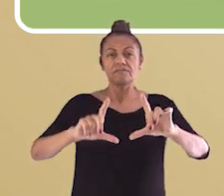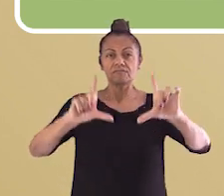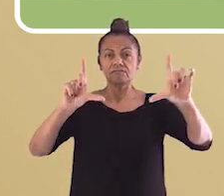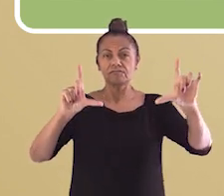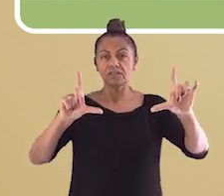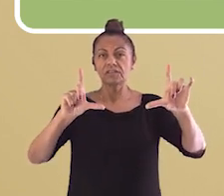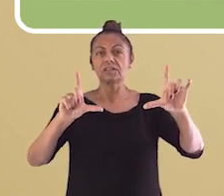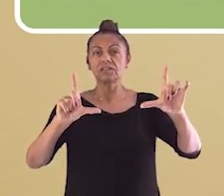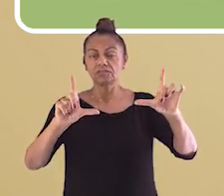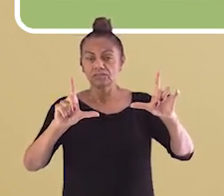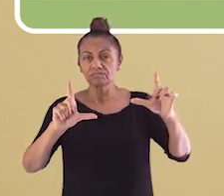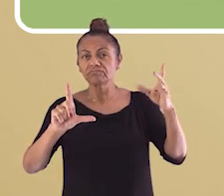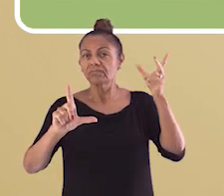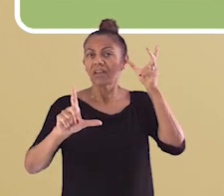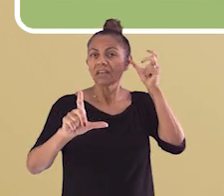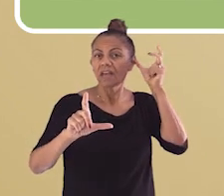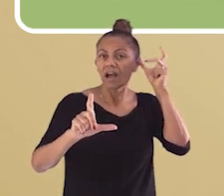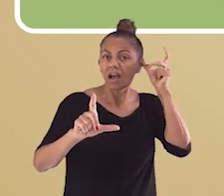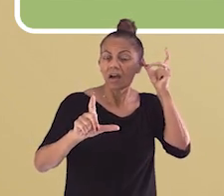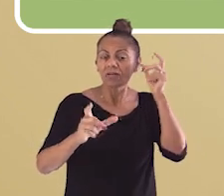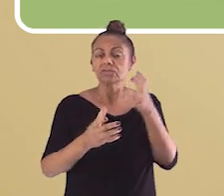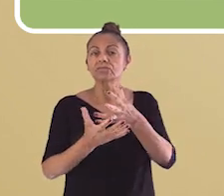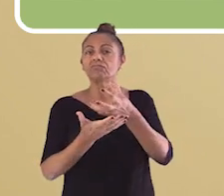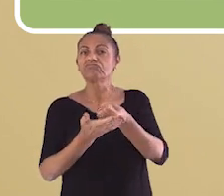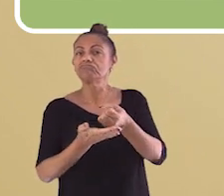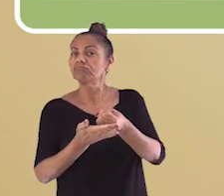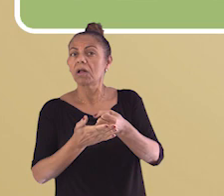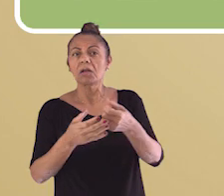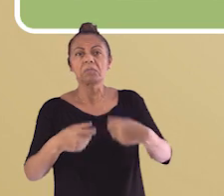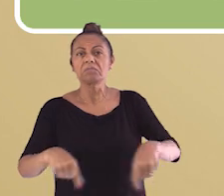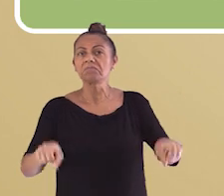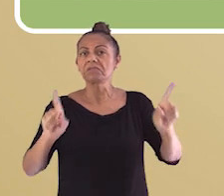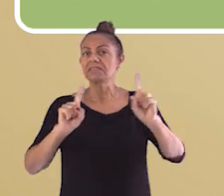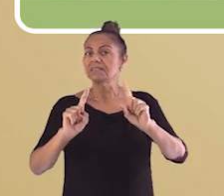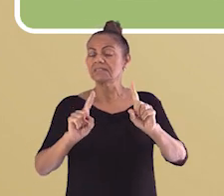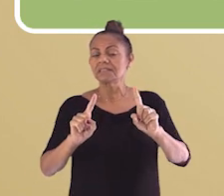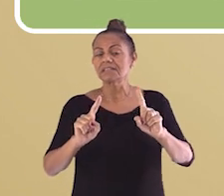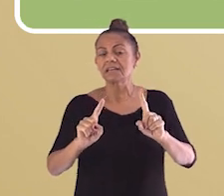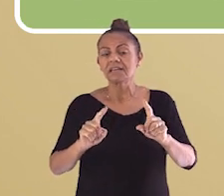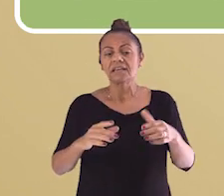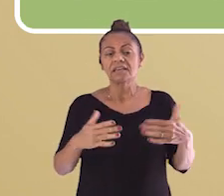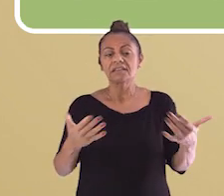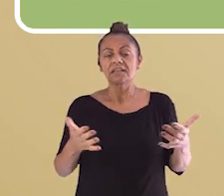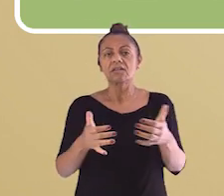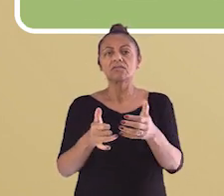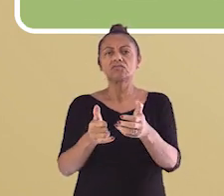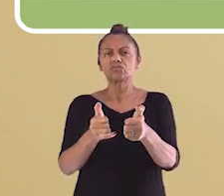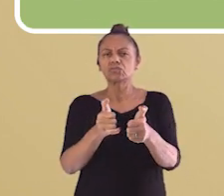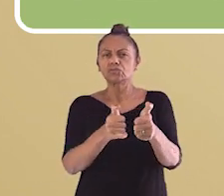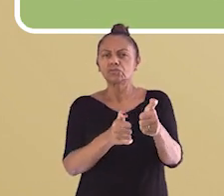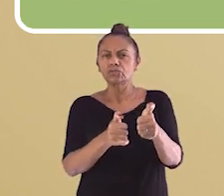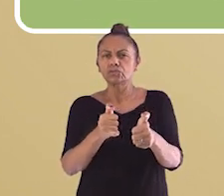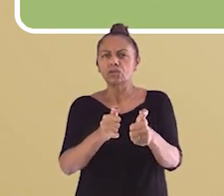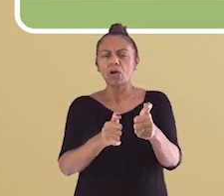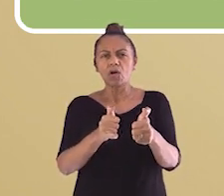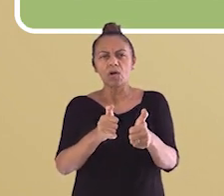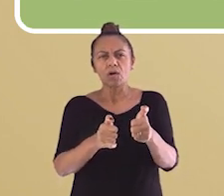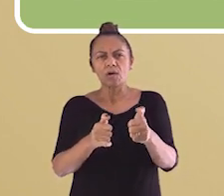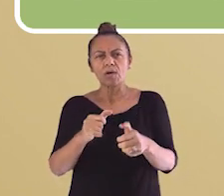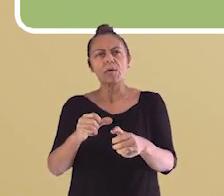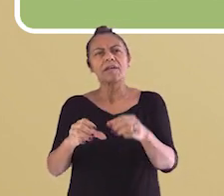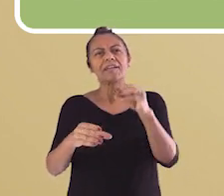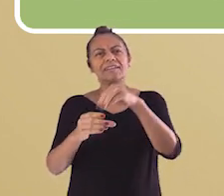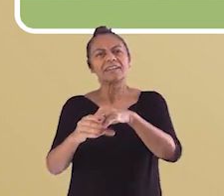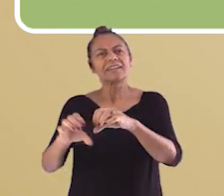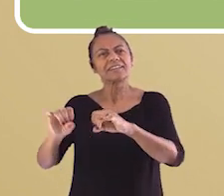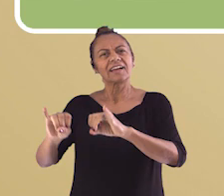pela internet, sem fazer o download do conteúdo. Com isso, os fãs de jogos online não